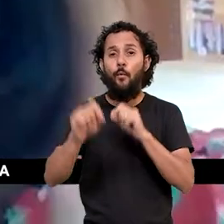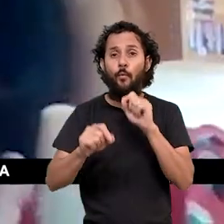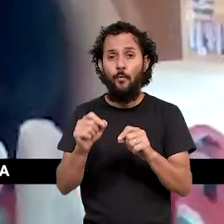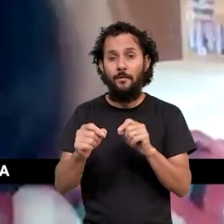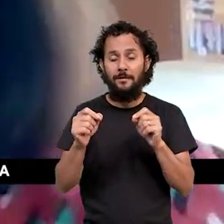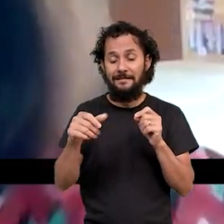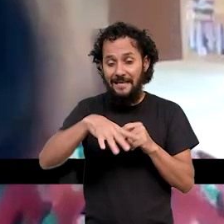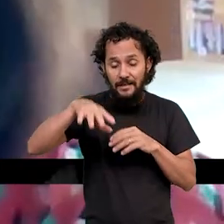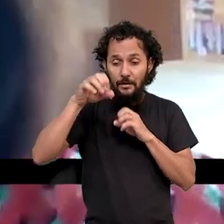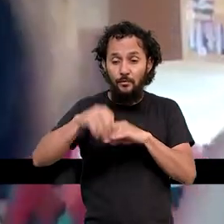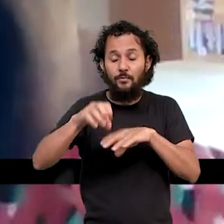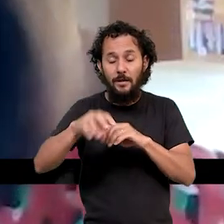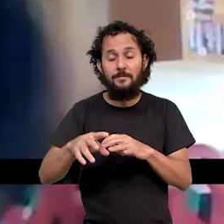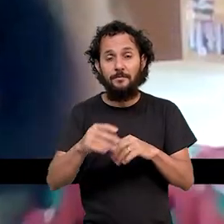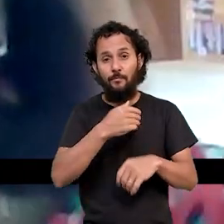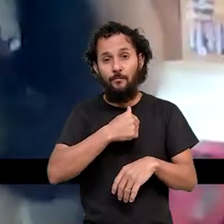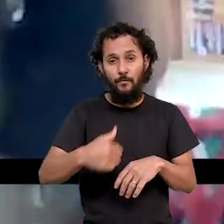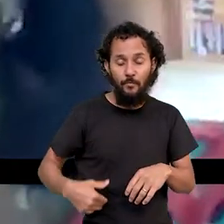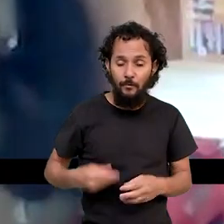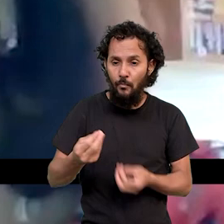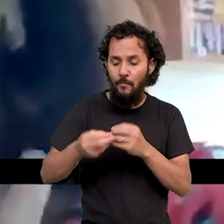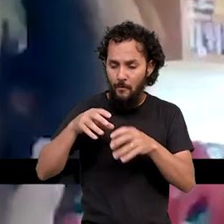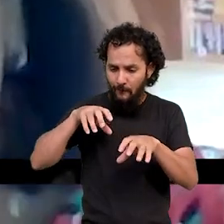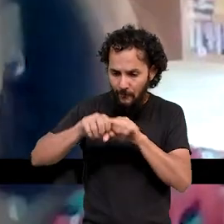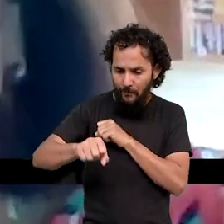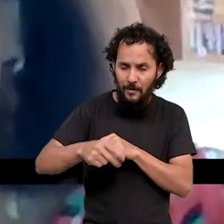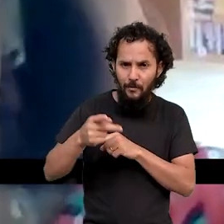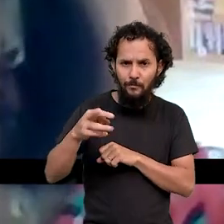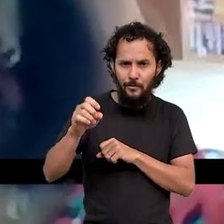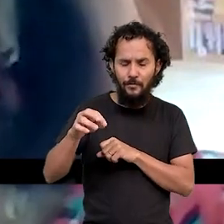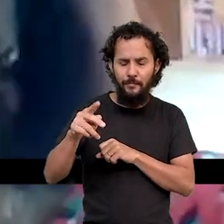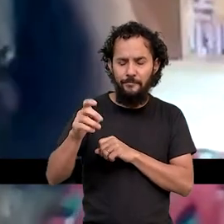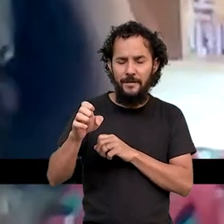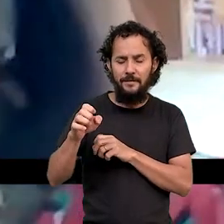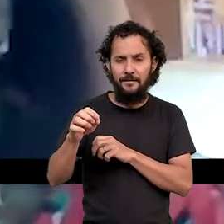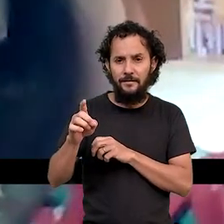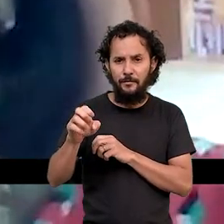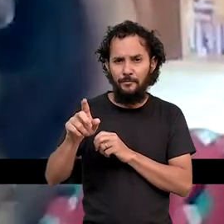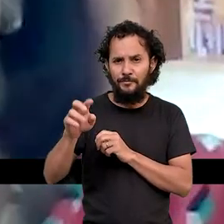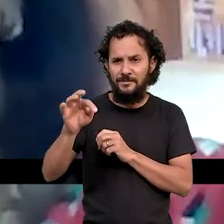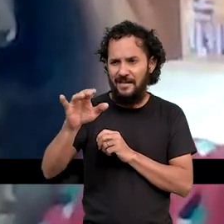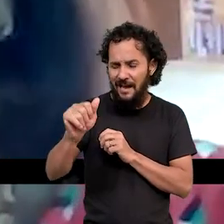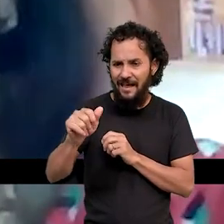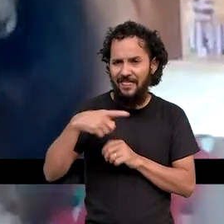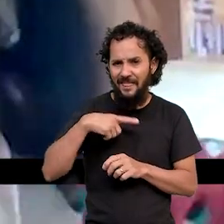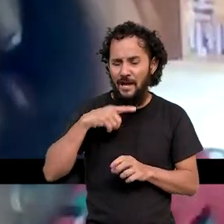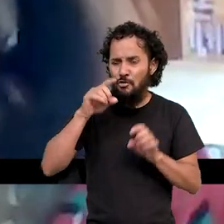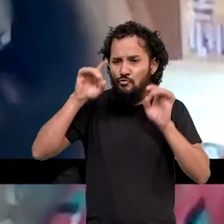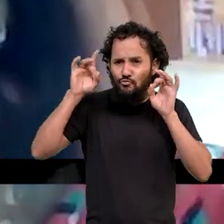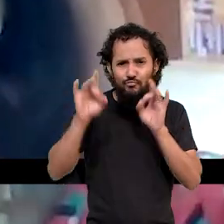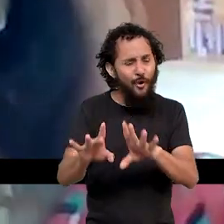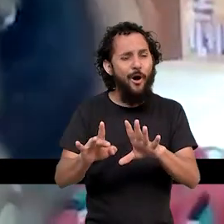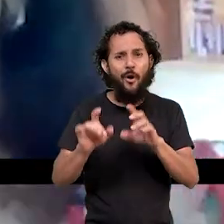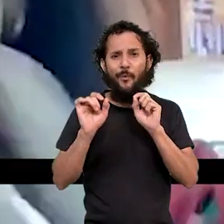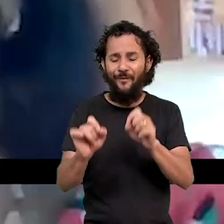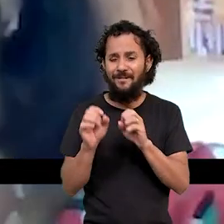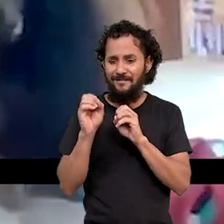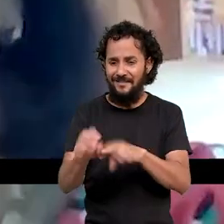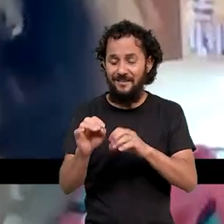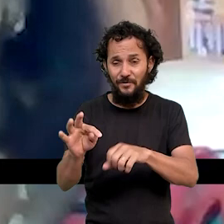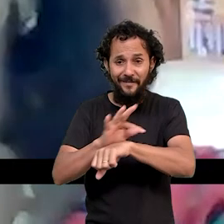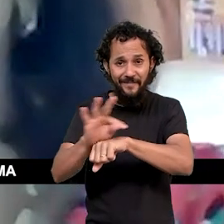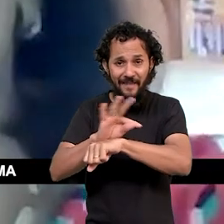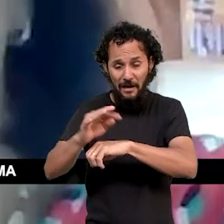do contexto da educação pública a formação propedêutica e passa a ofertar apenas um